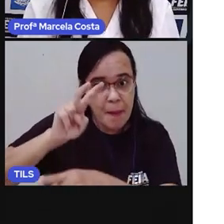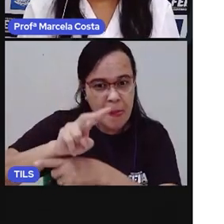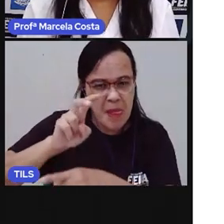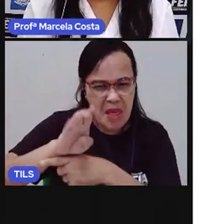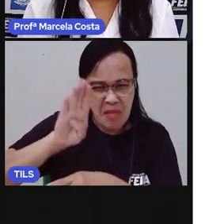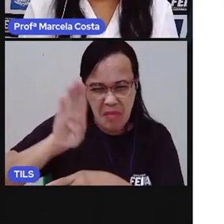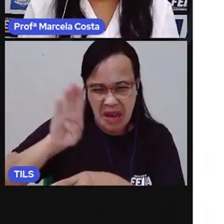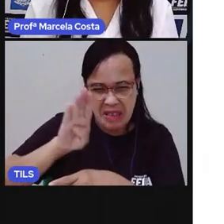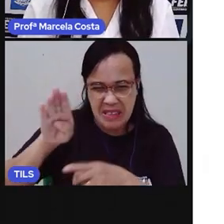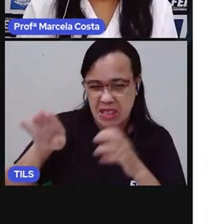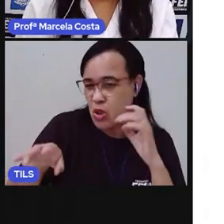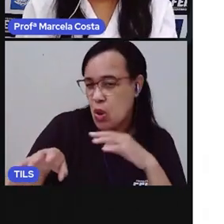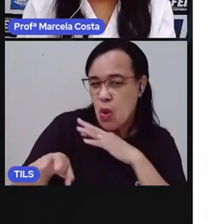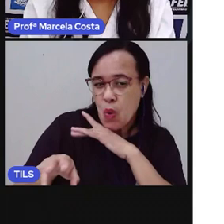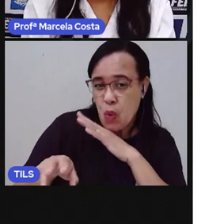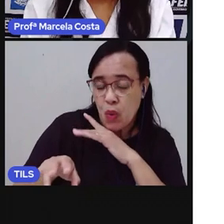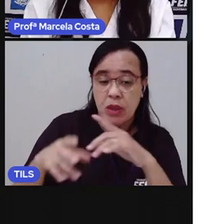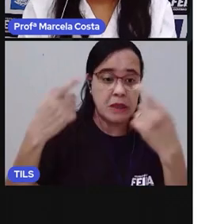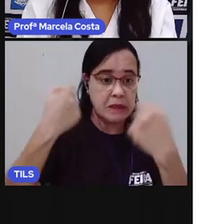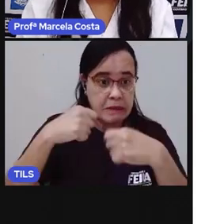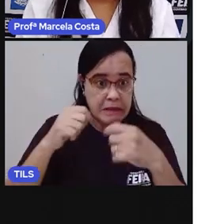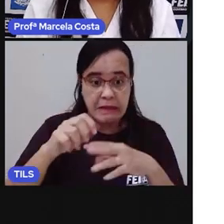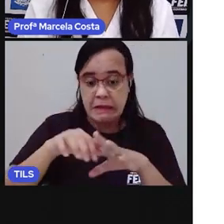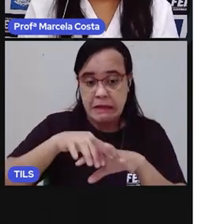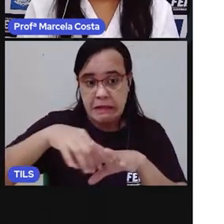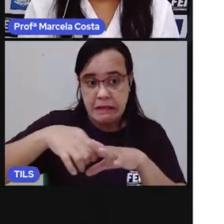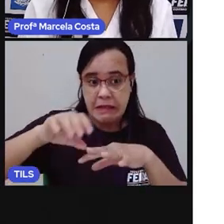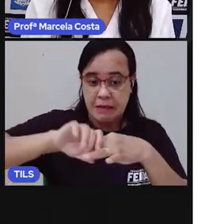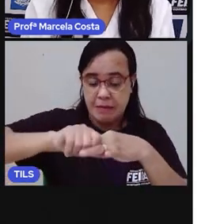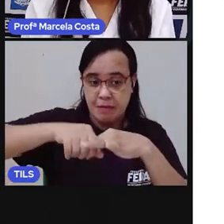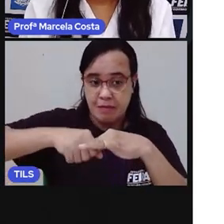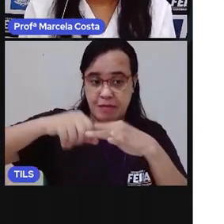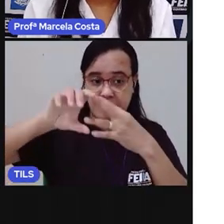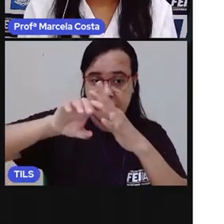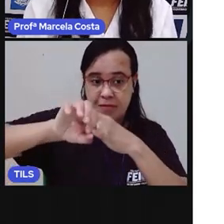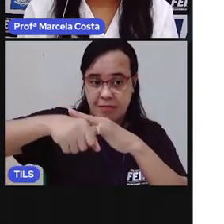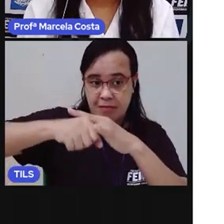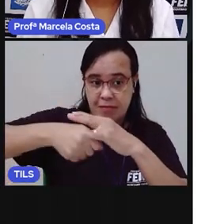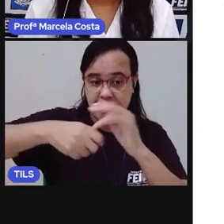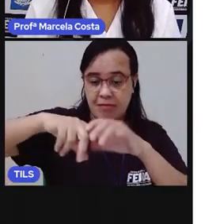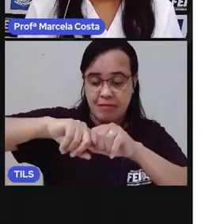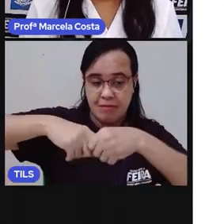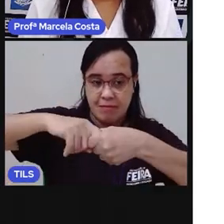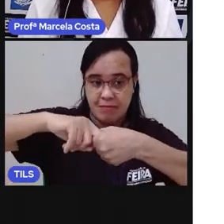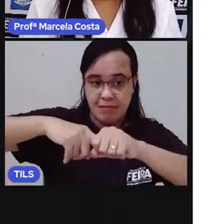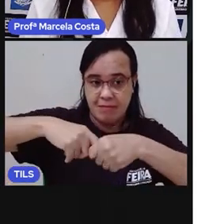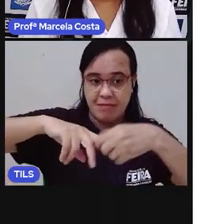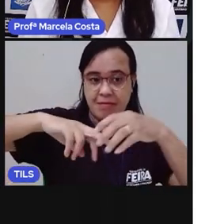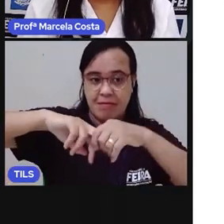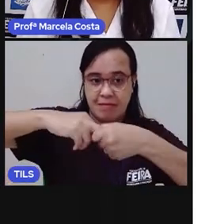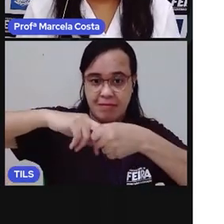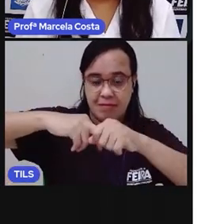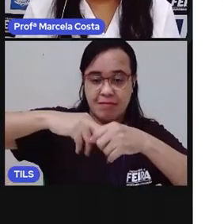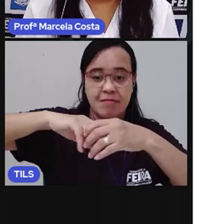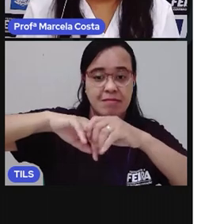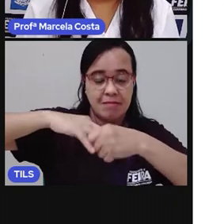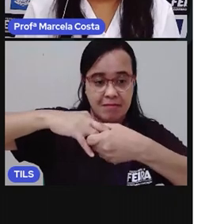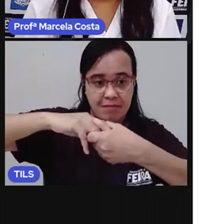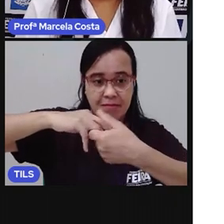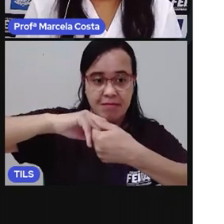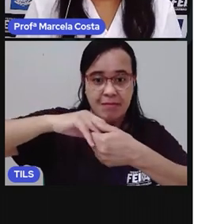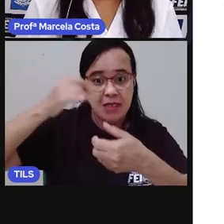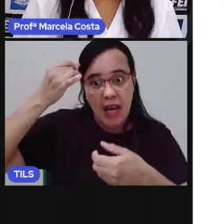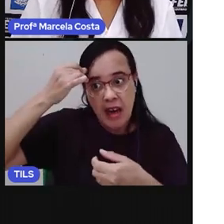que ficam na pontinha do gênero só limpar bem as unhas não está lavando a mão para eliminar